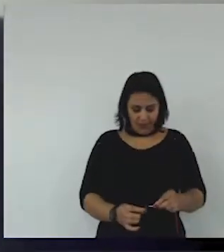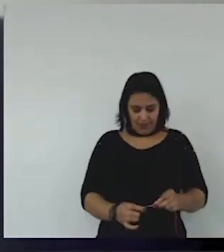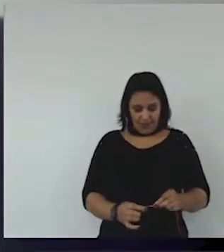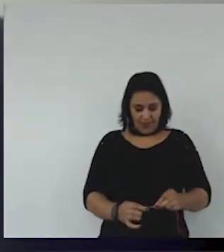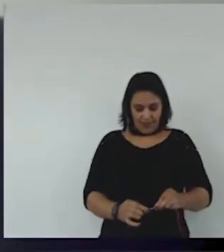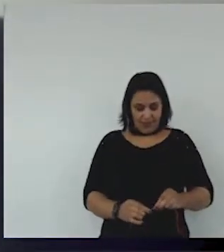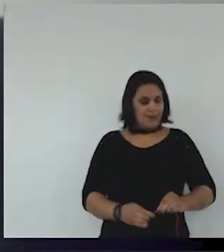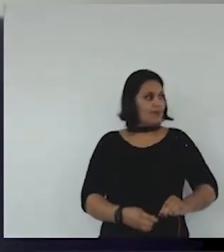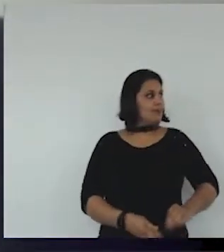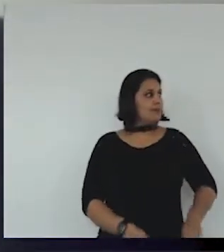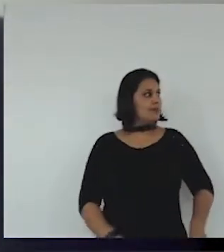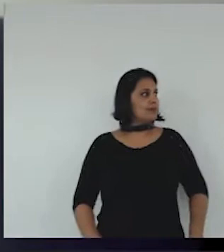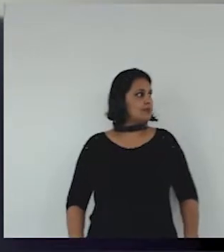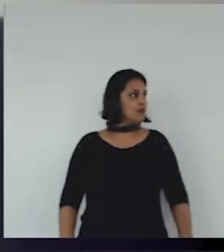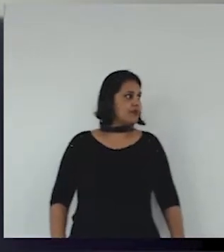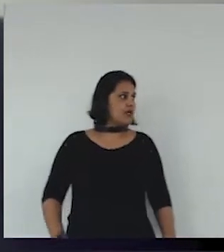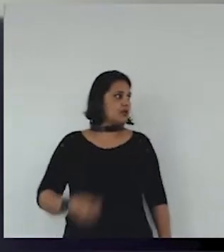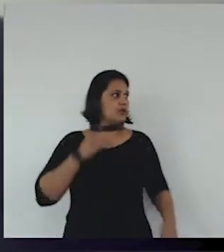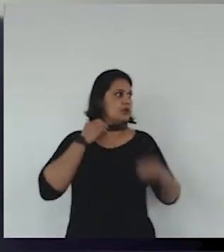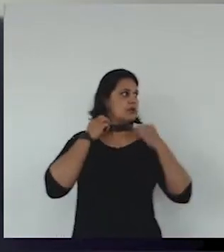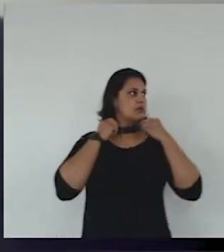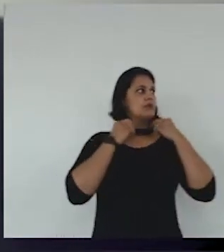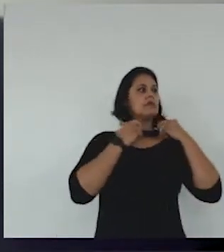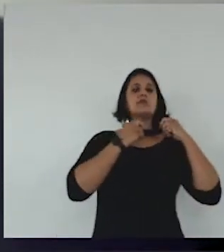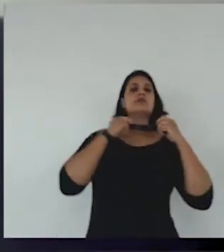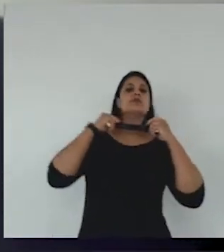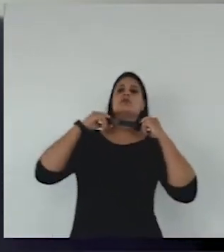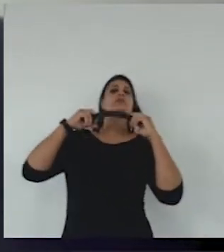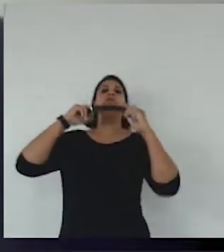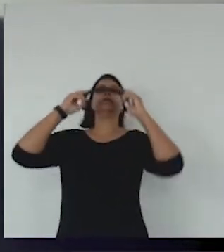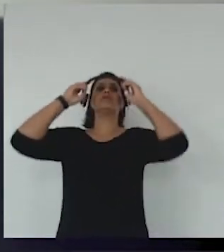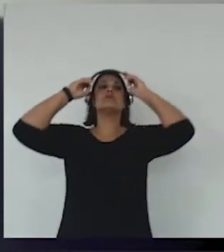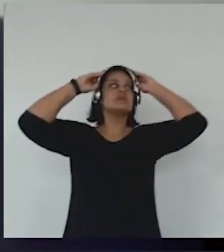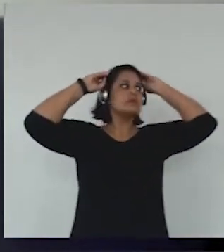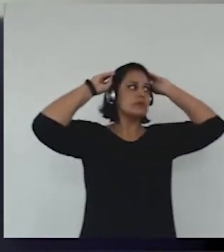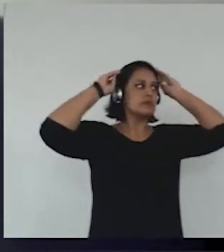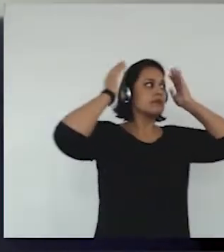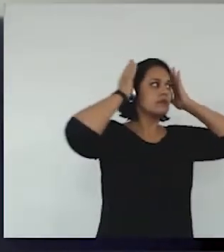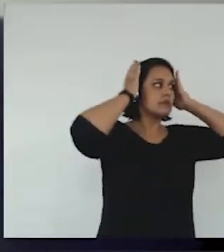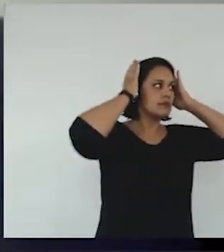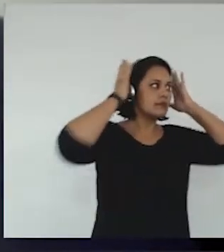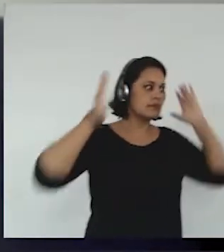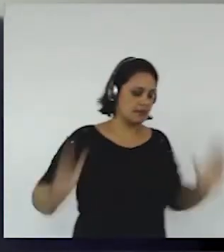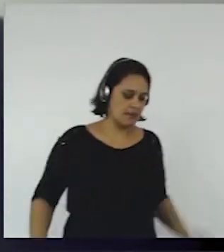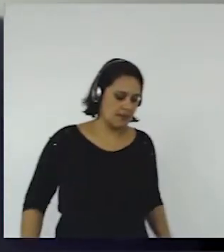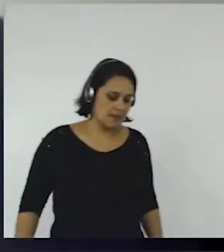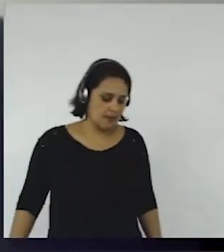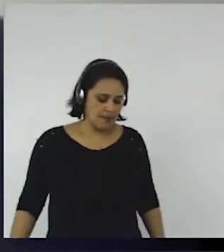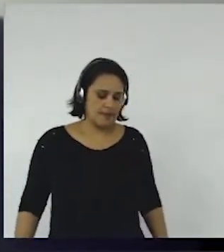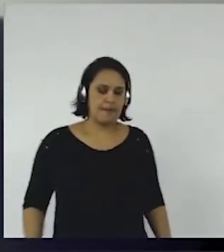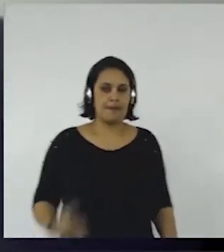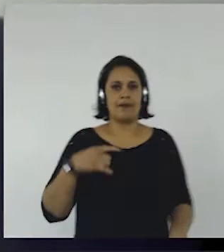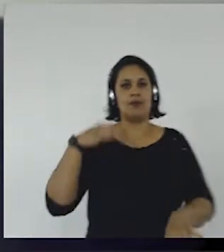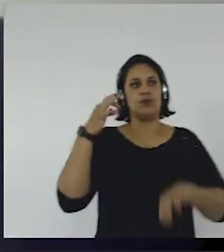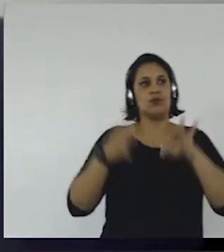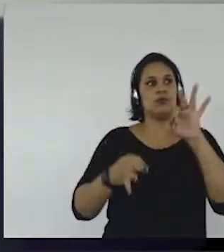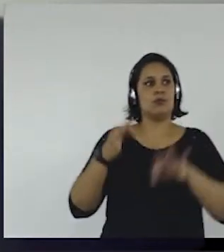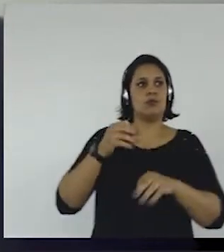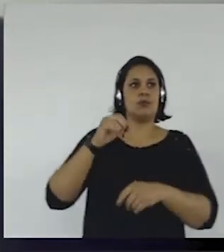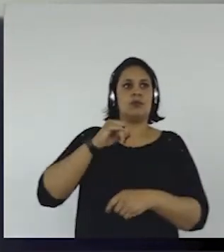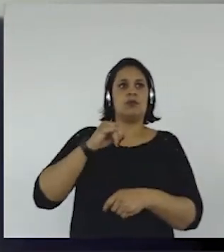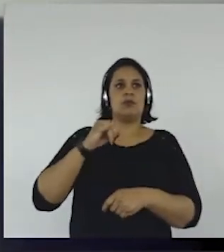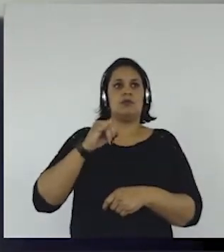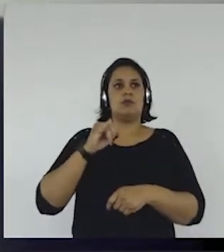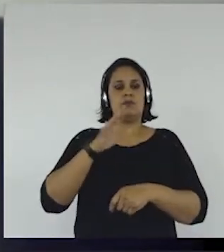Após isso, ele foi membro efetivo, aí sim, ele foi membro da 3ª Câmara Civil do Tribunal de Justiça do Estado do Rio